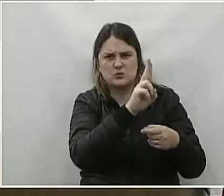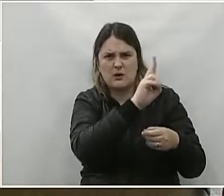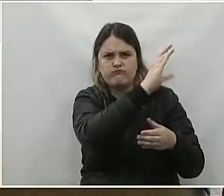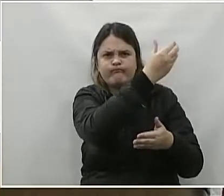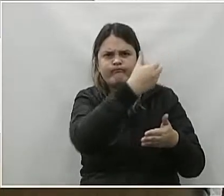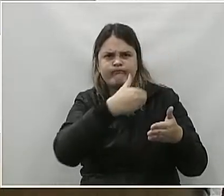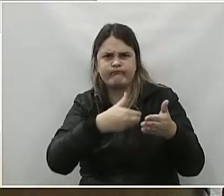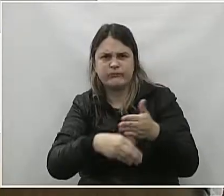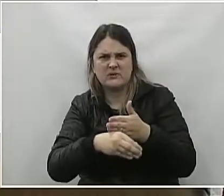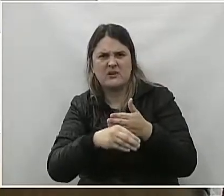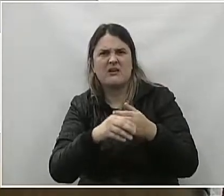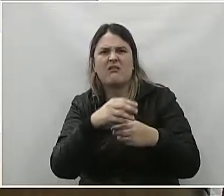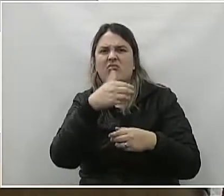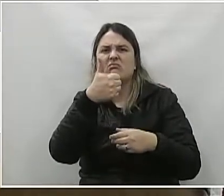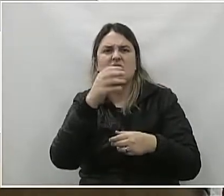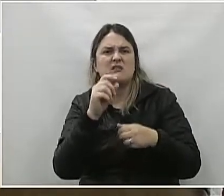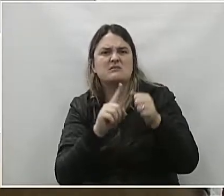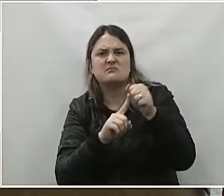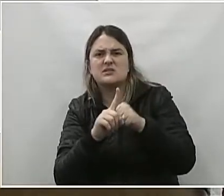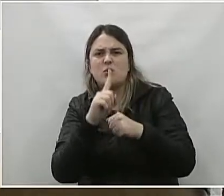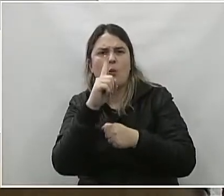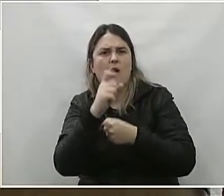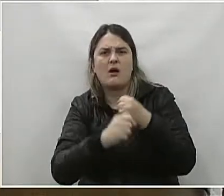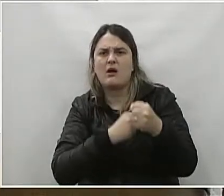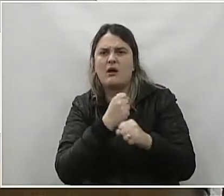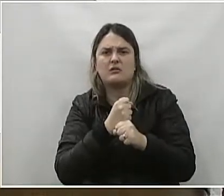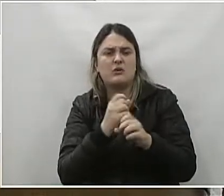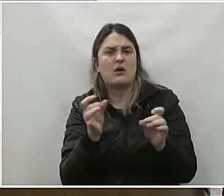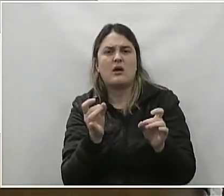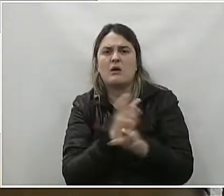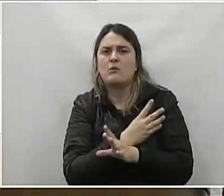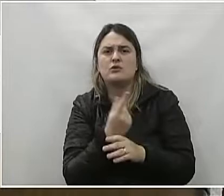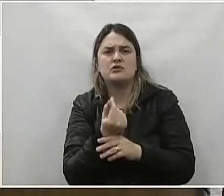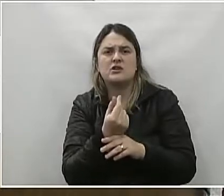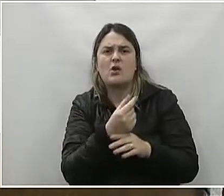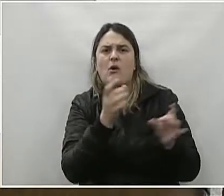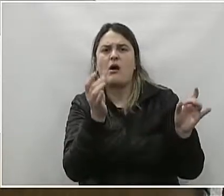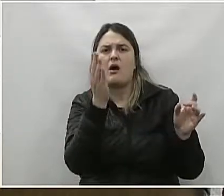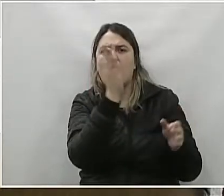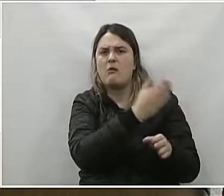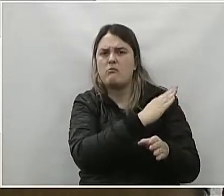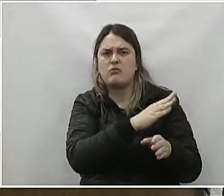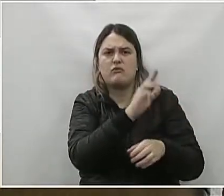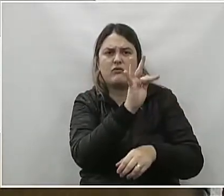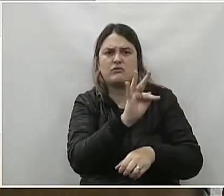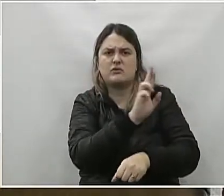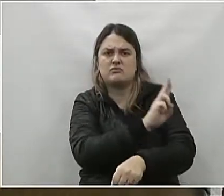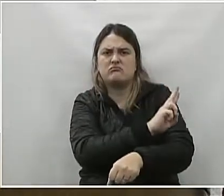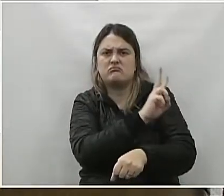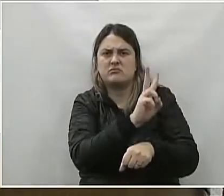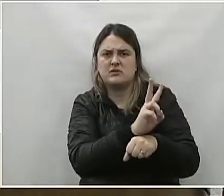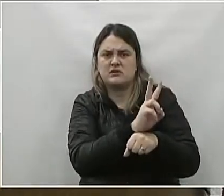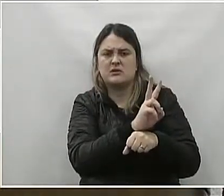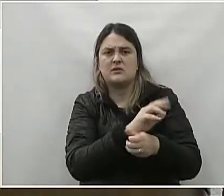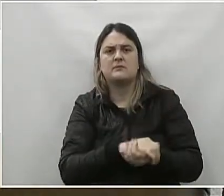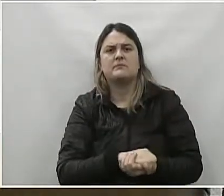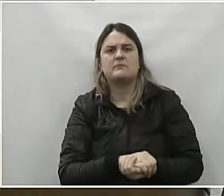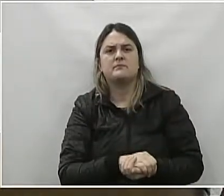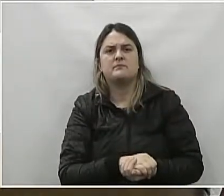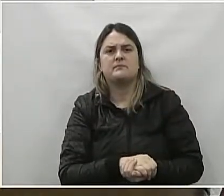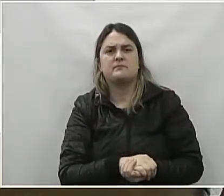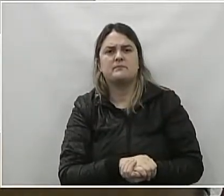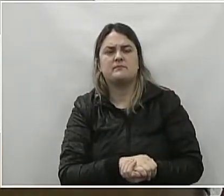vai durar lá 10 meses, 1 ano, e acabou. E acabou a Uniuv, daí passam para o